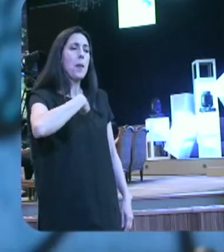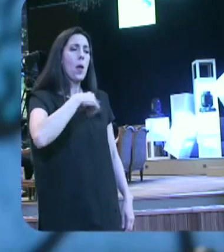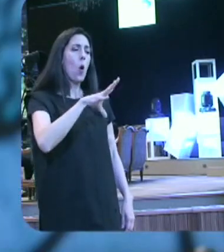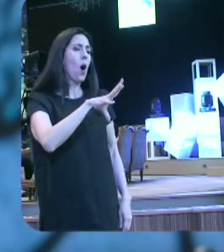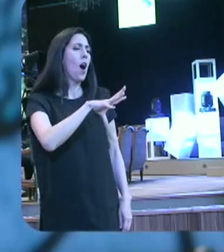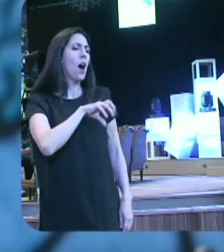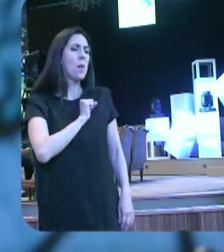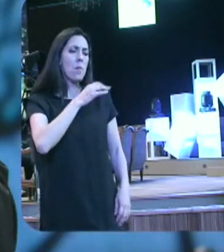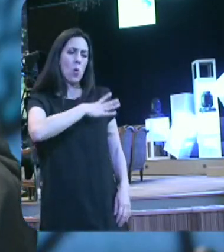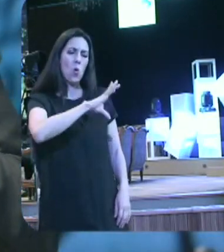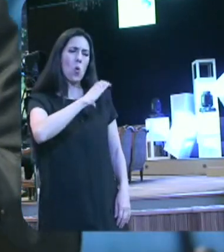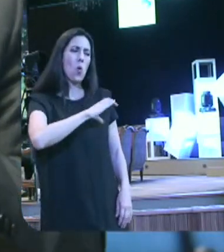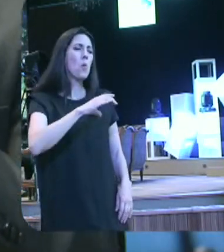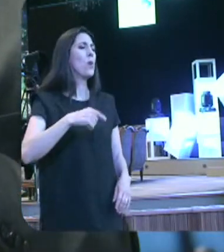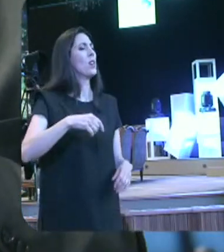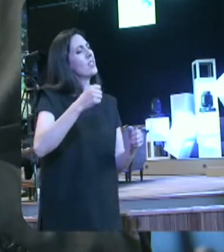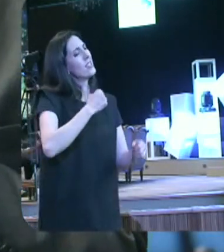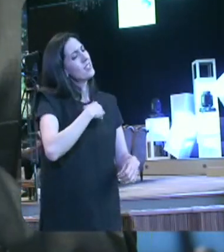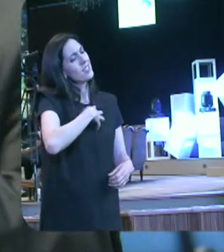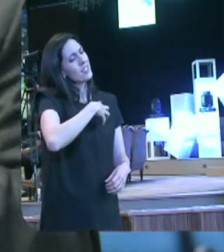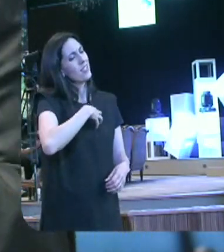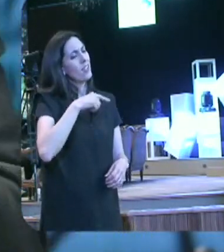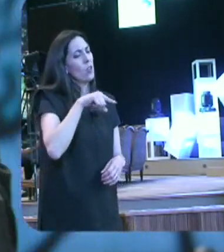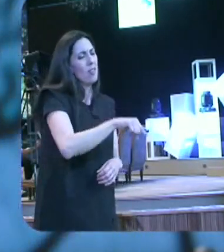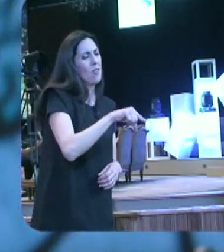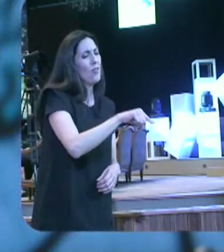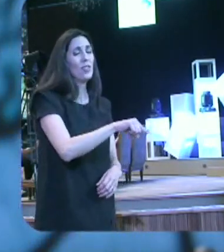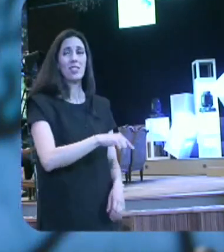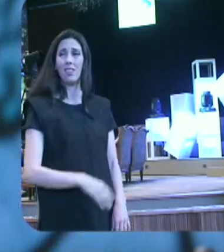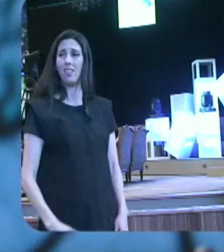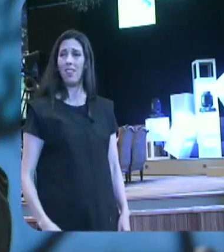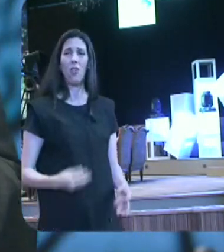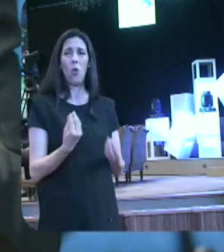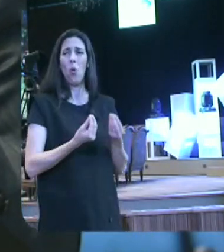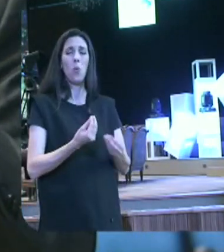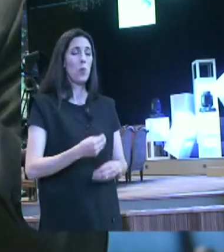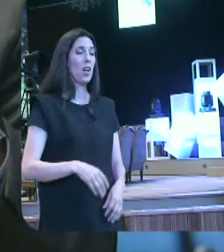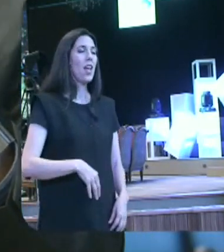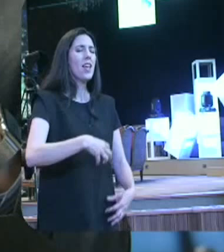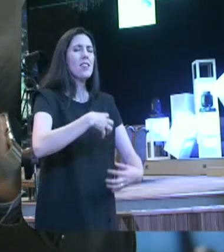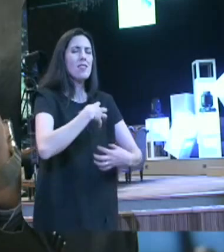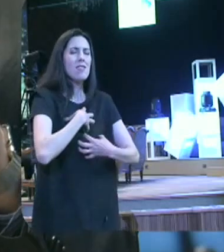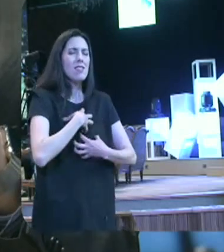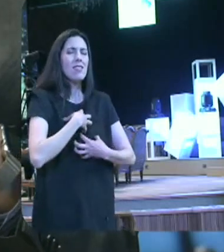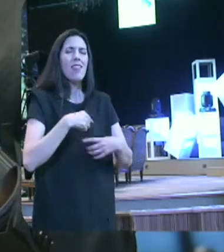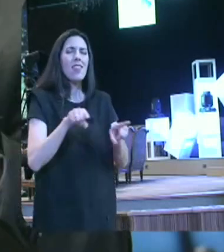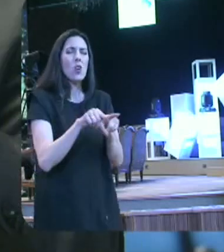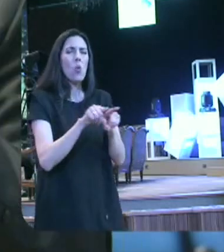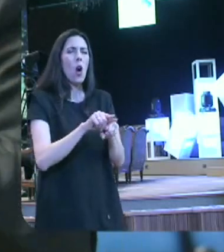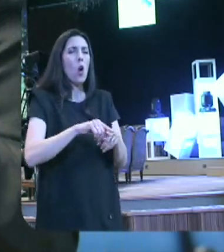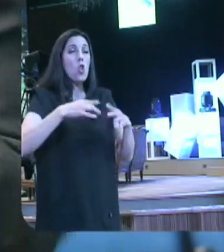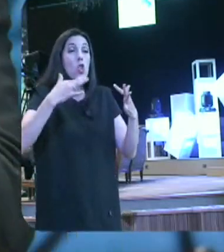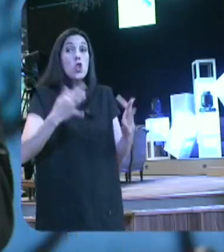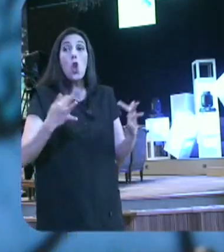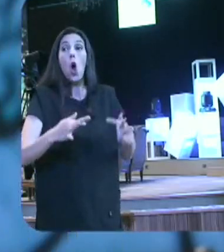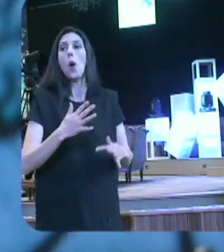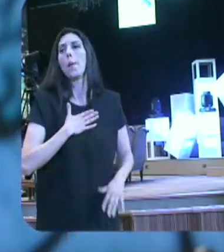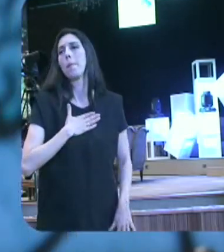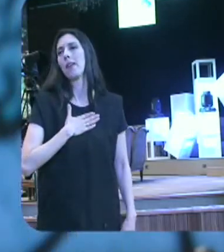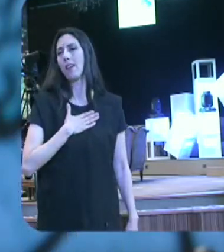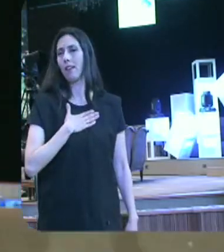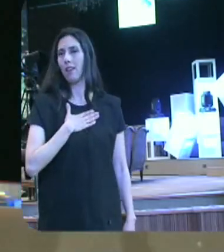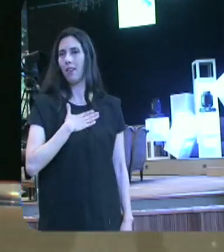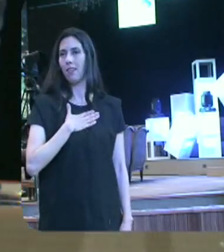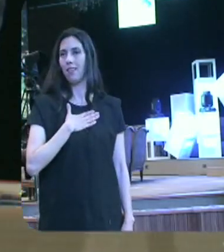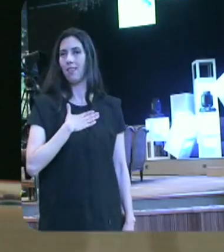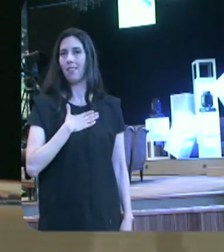e a compaixão que eu sinto por você, meu filho, doem em mim? Então